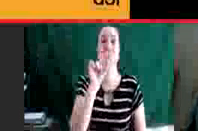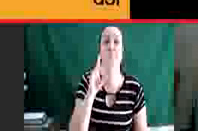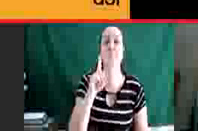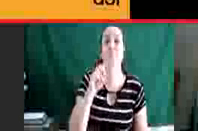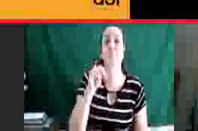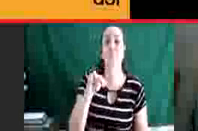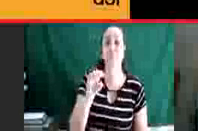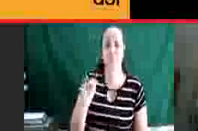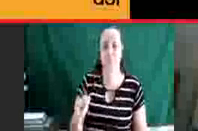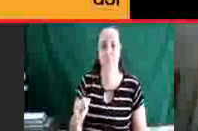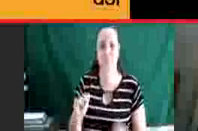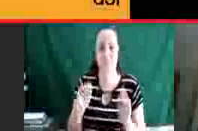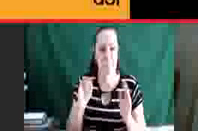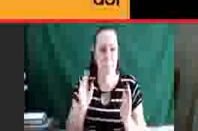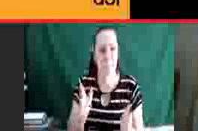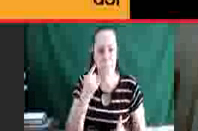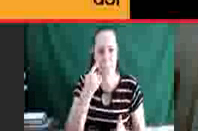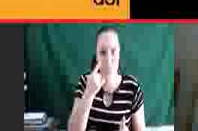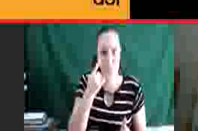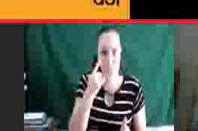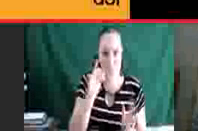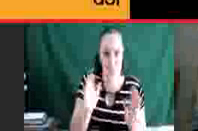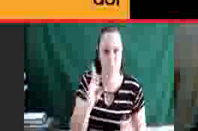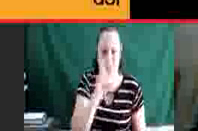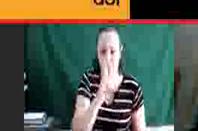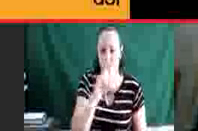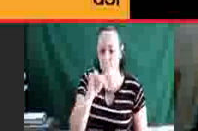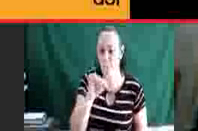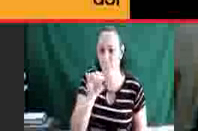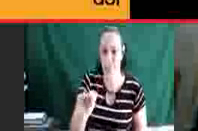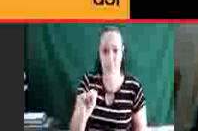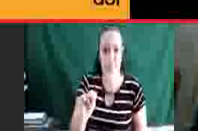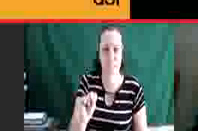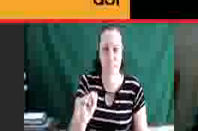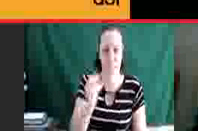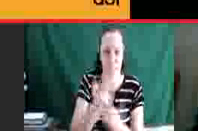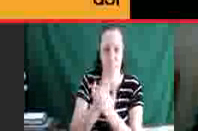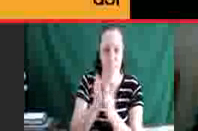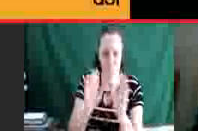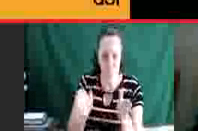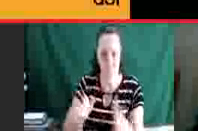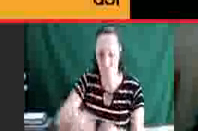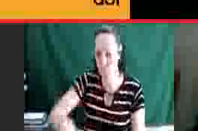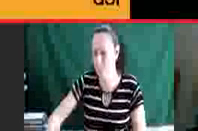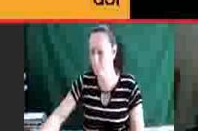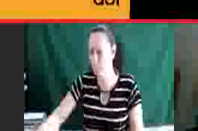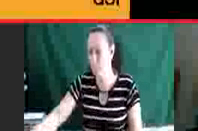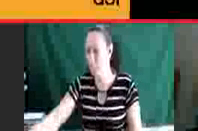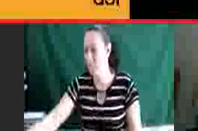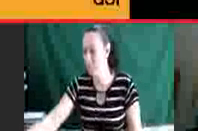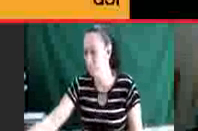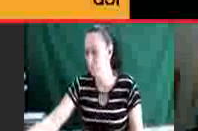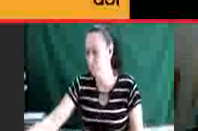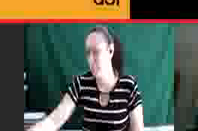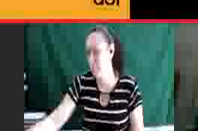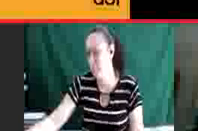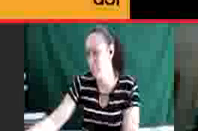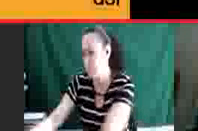www.patricia.bio.br? O autoritativo do .br também não tem essa informação. Ele responderá prestativo: não sei, mas sei quem é o autoritativo